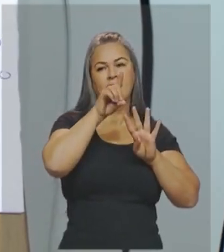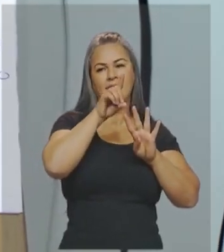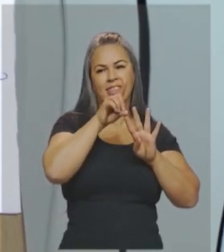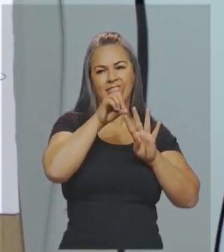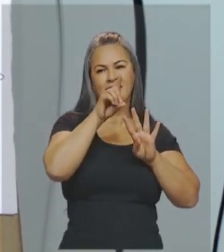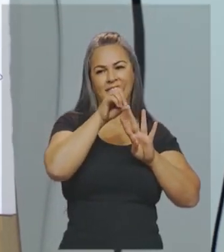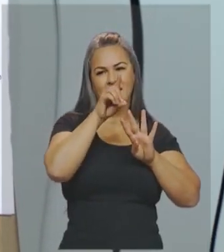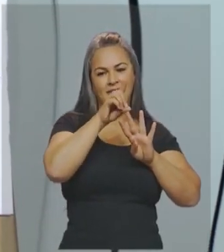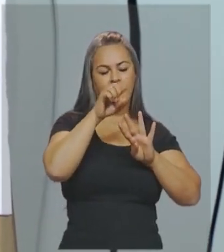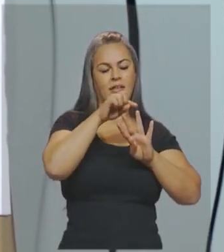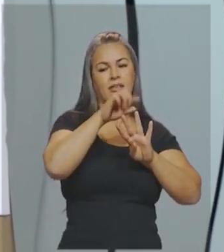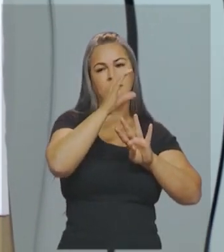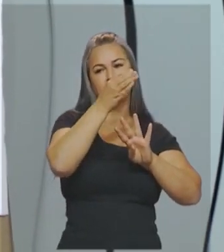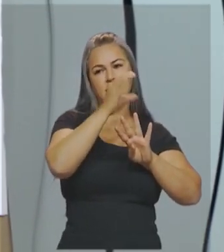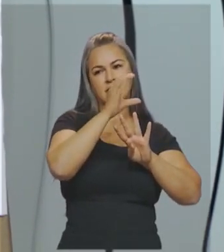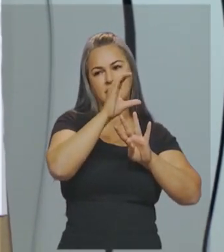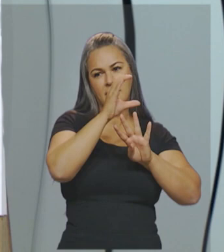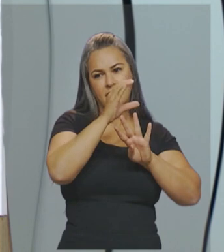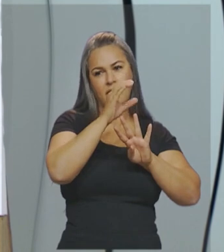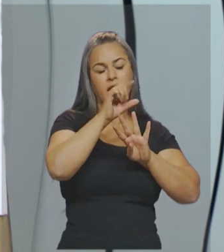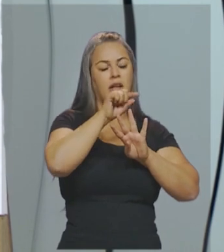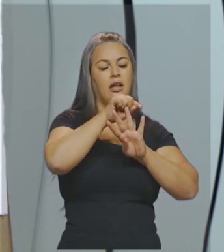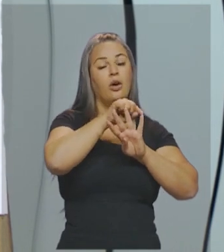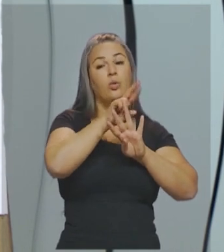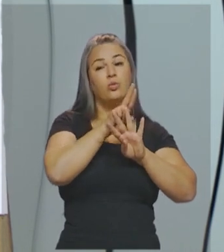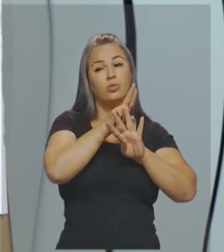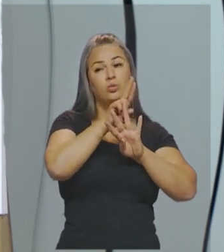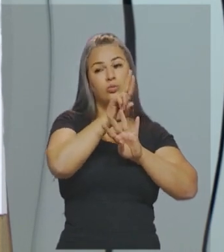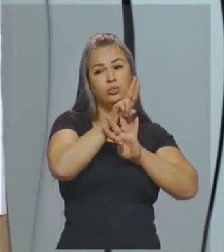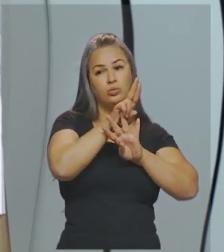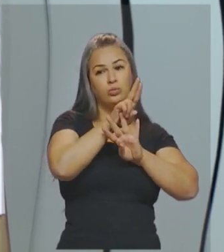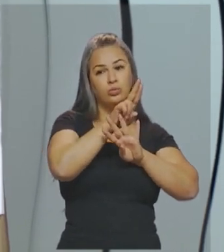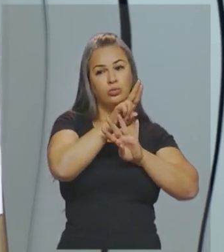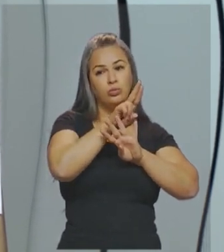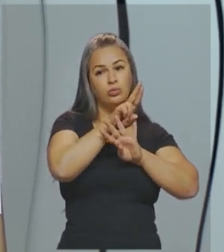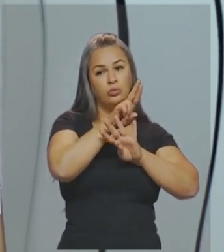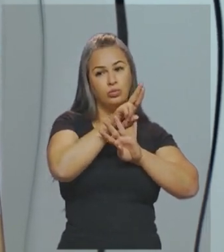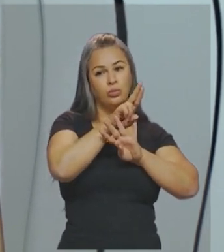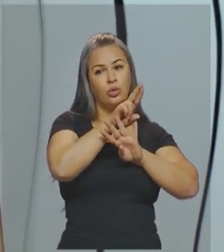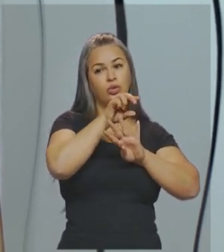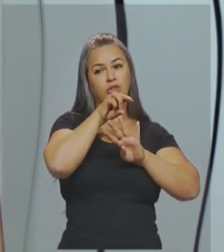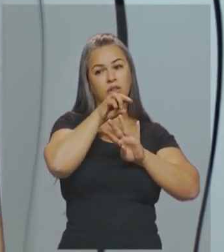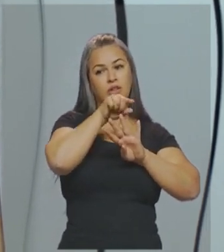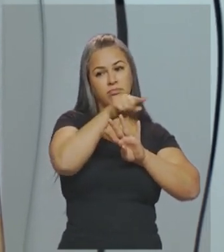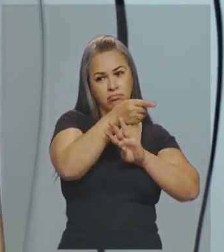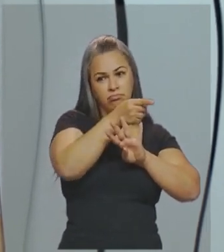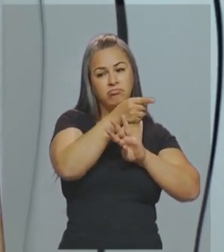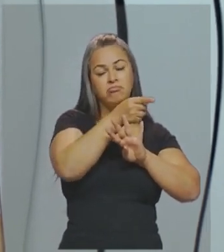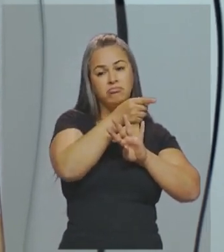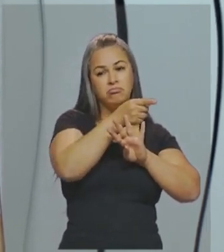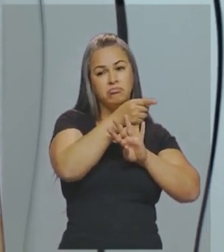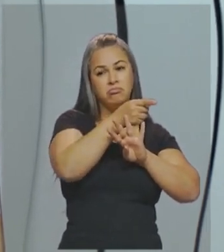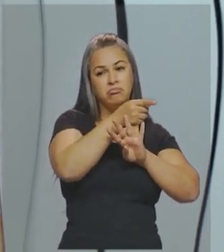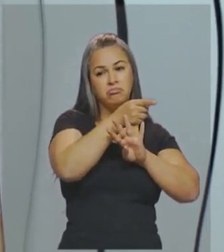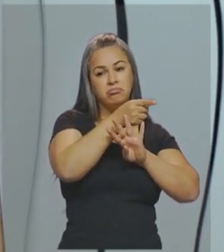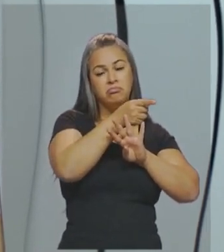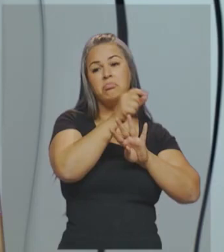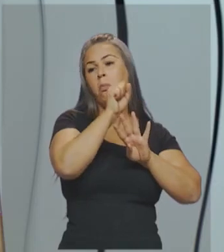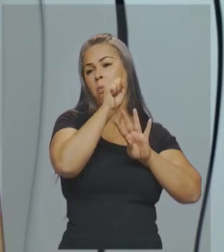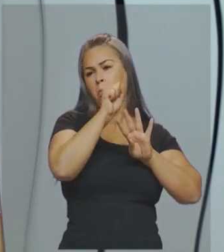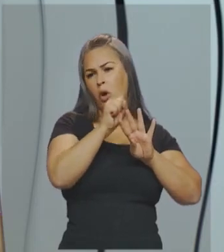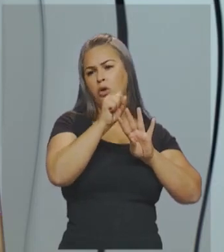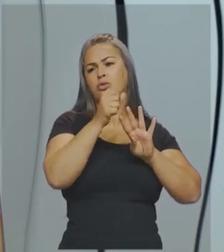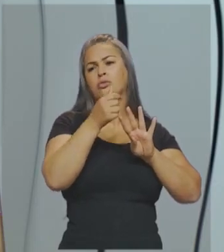centena, então é 100, o próximo, a ordem, é unidade de milhar, então unidade